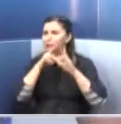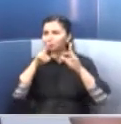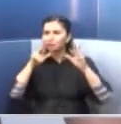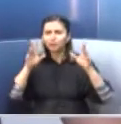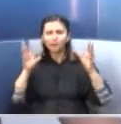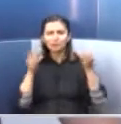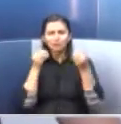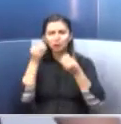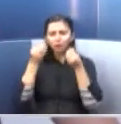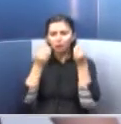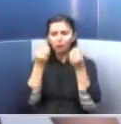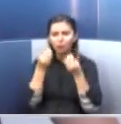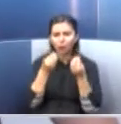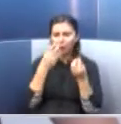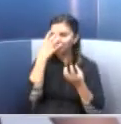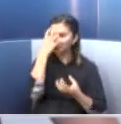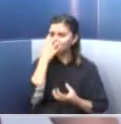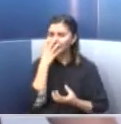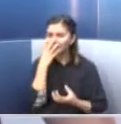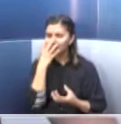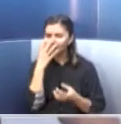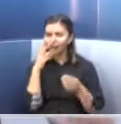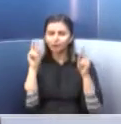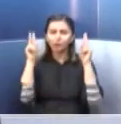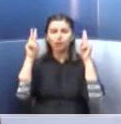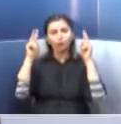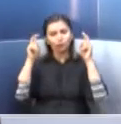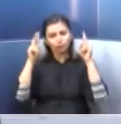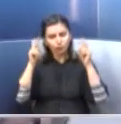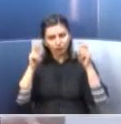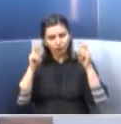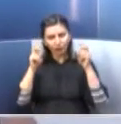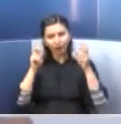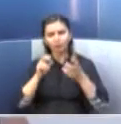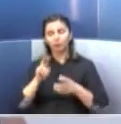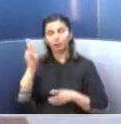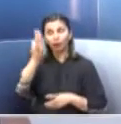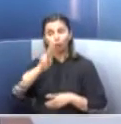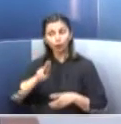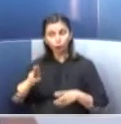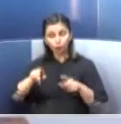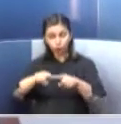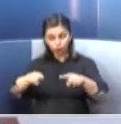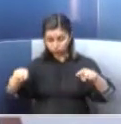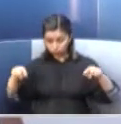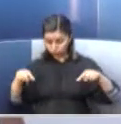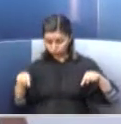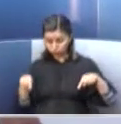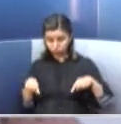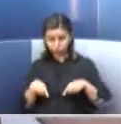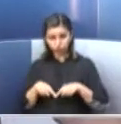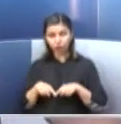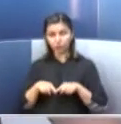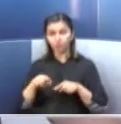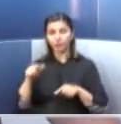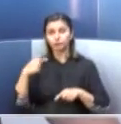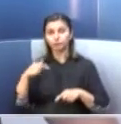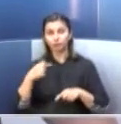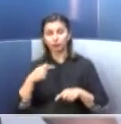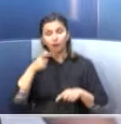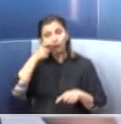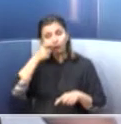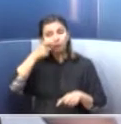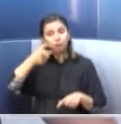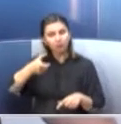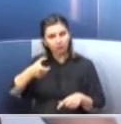só a complexidade, mas a seriedade do tema, e é um assunto que precisa da nossa mais atenção possível para que,